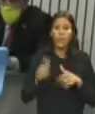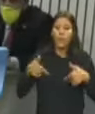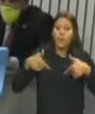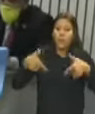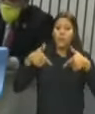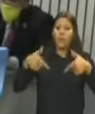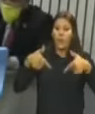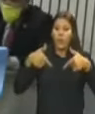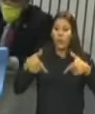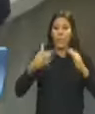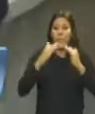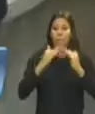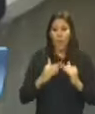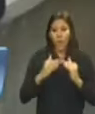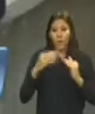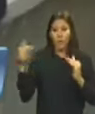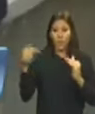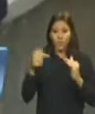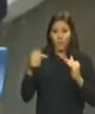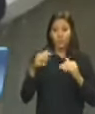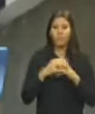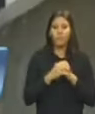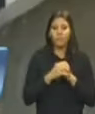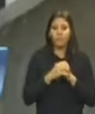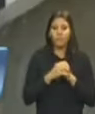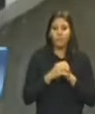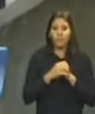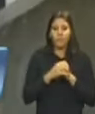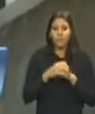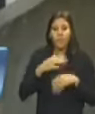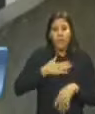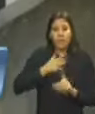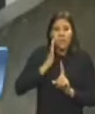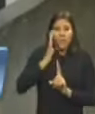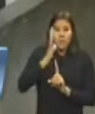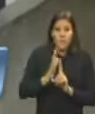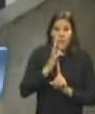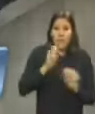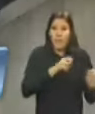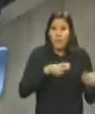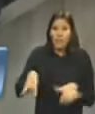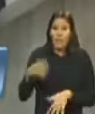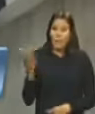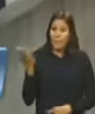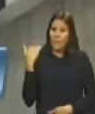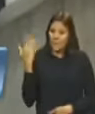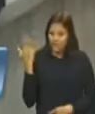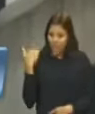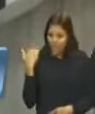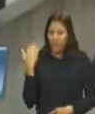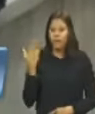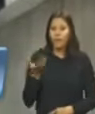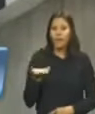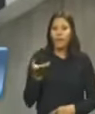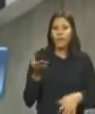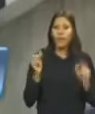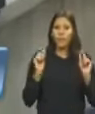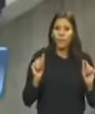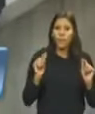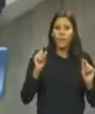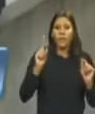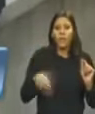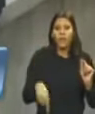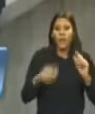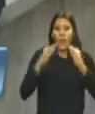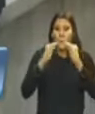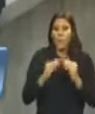das moradias. E uma das minhas falas na semana passada, deputado Rosendo, foi isso, né? Eu